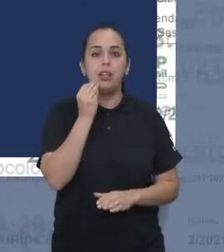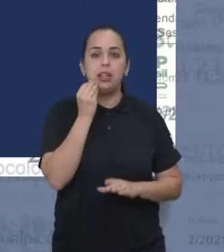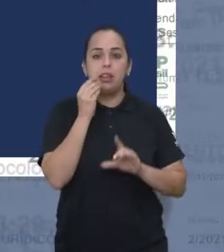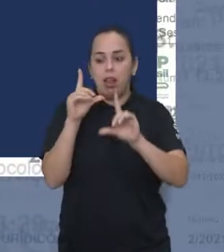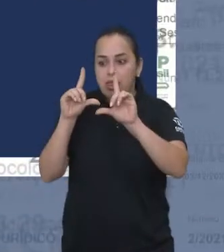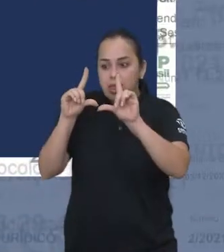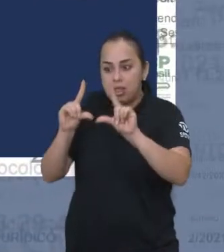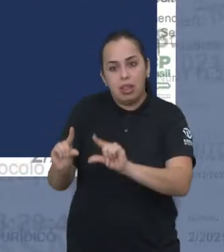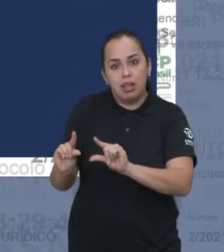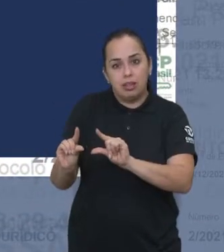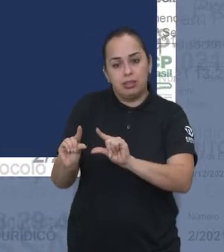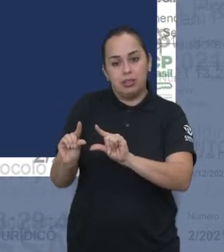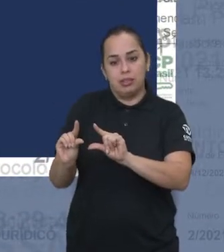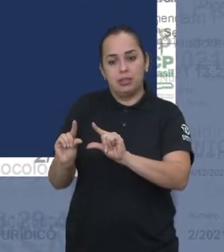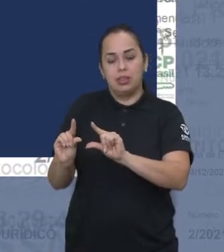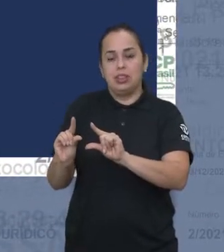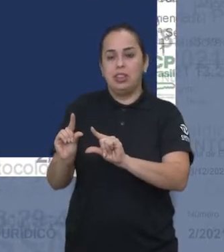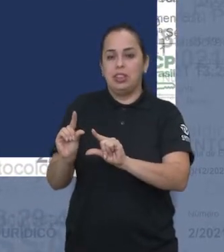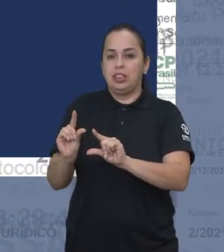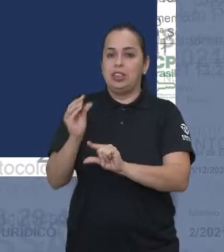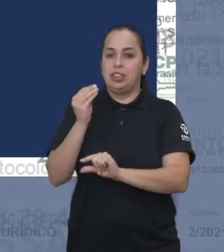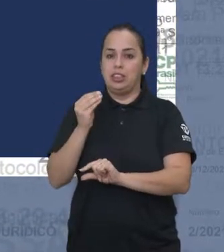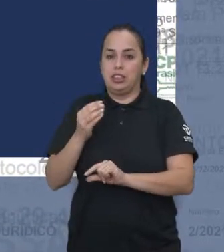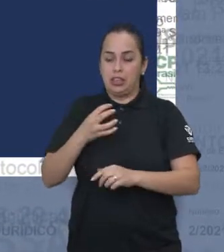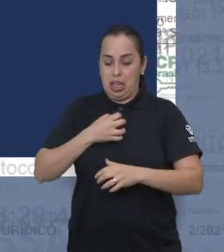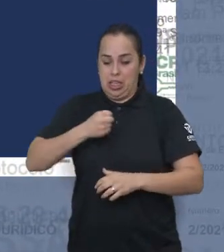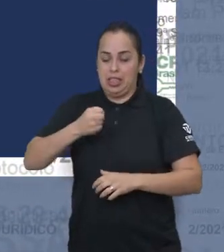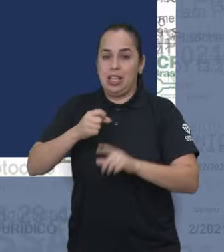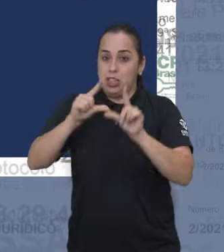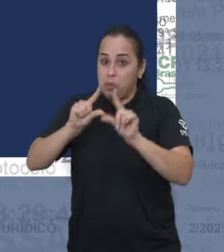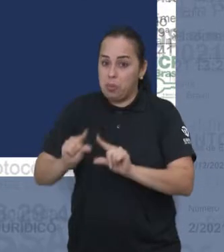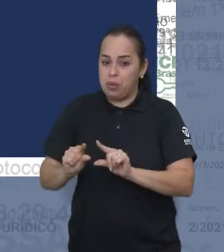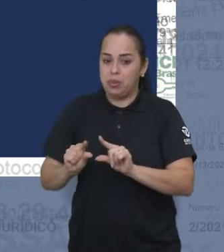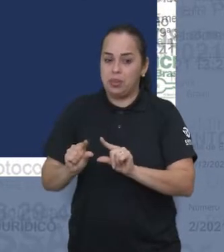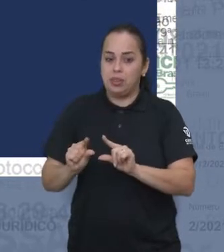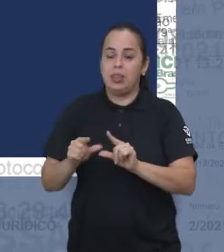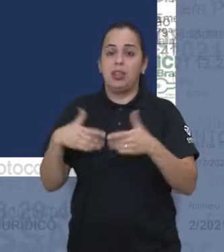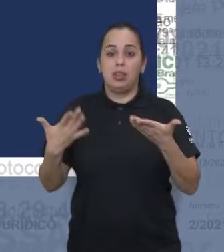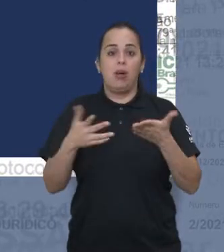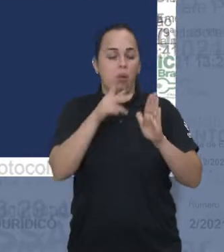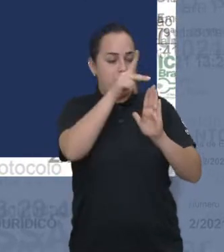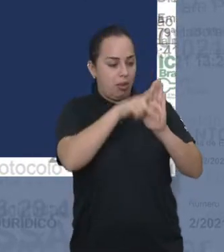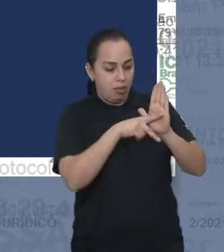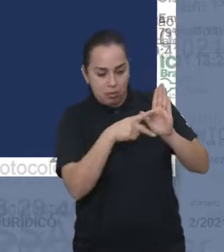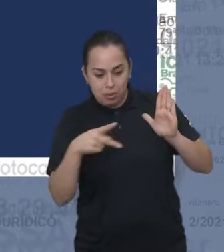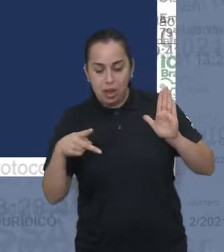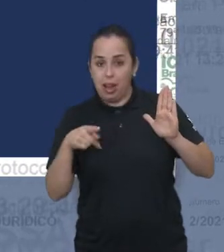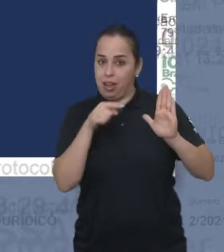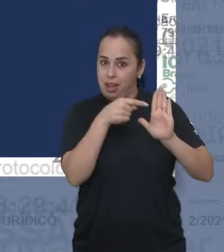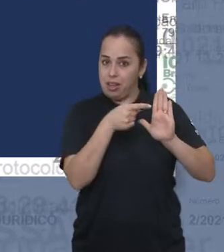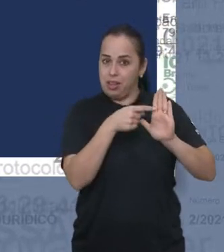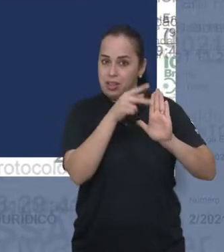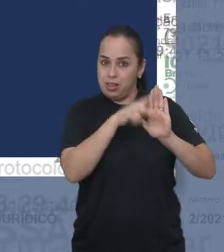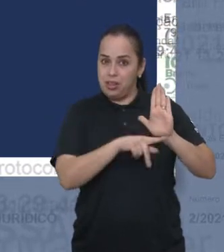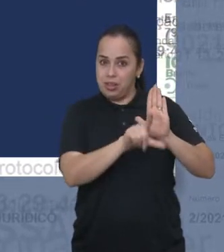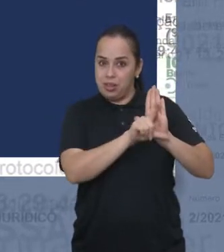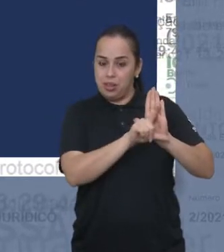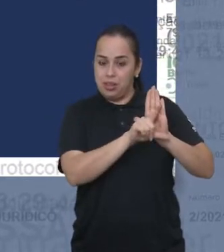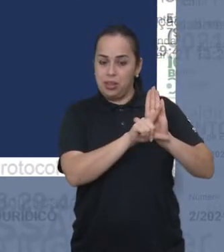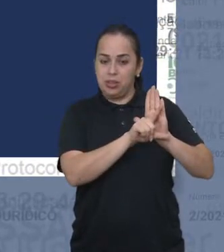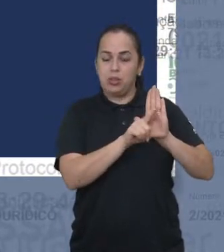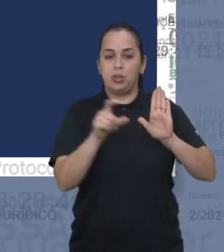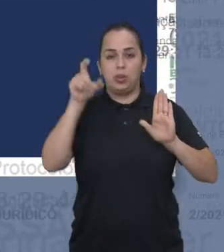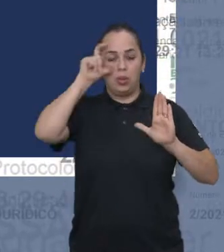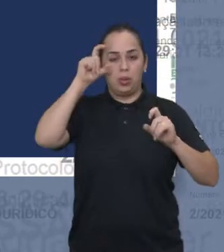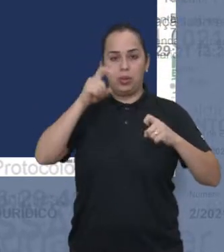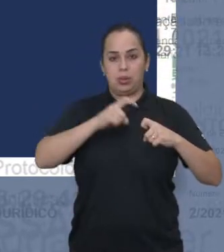para tentar diminuir o número de casos de tentativas de suicídio na cidade está tramitando na Câmara um projeto de